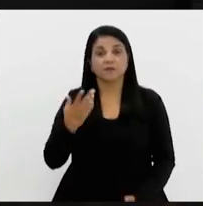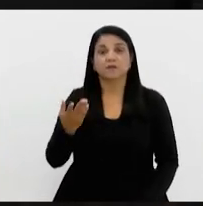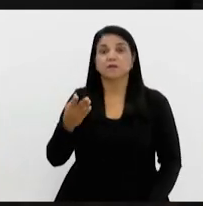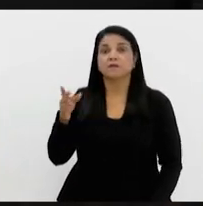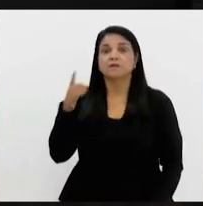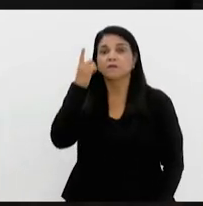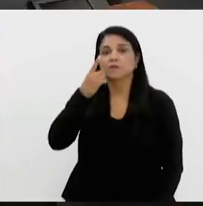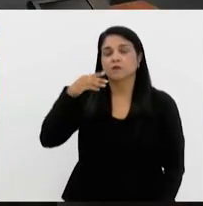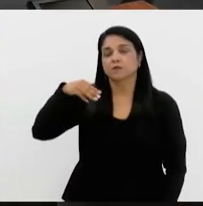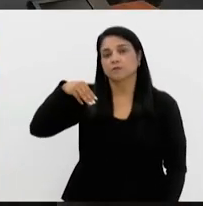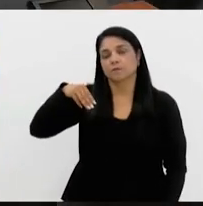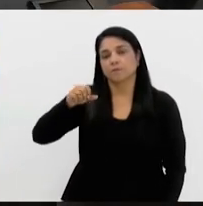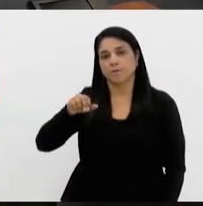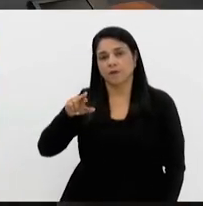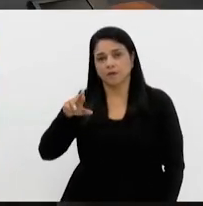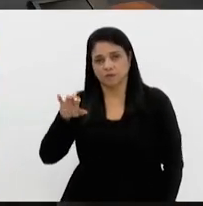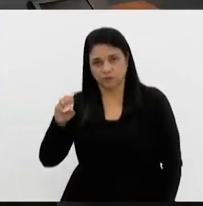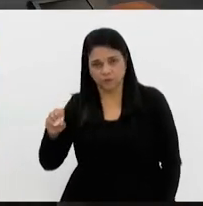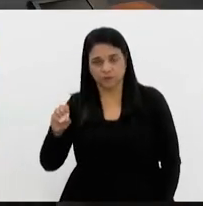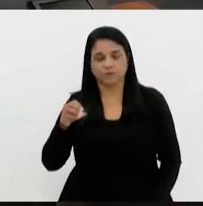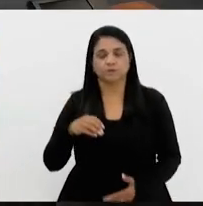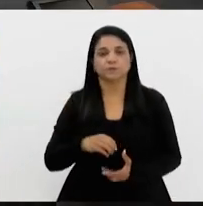favor.